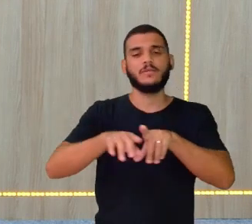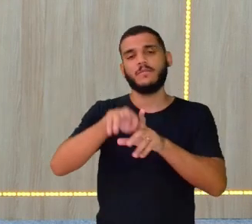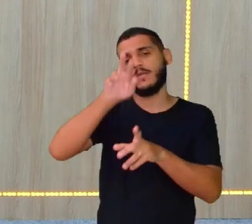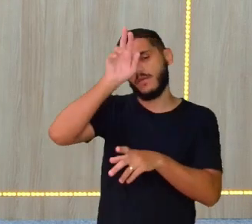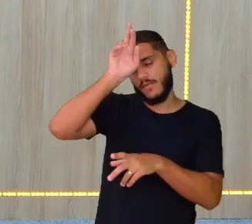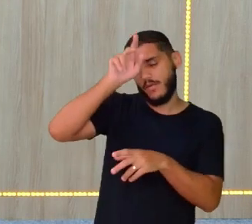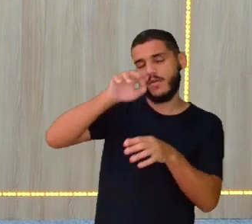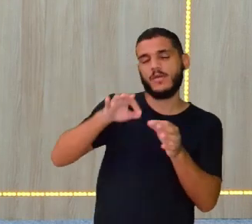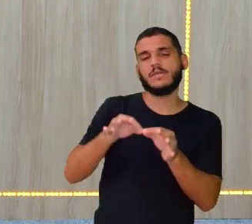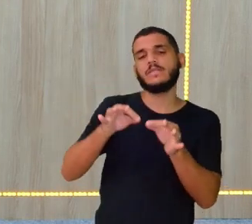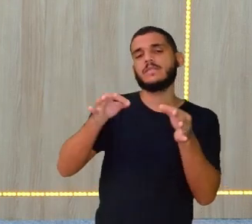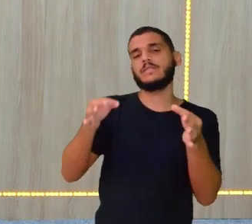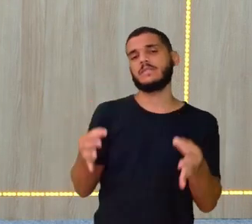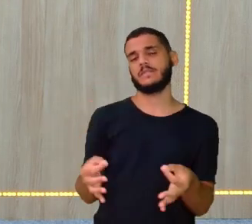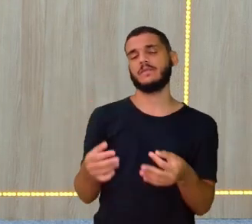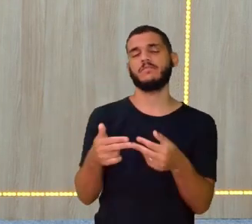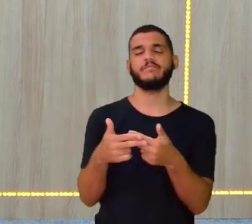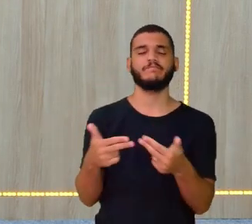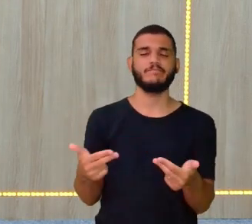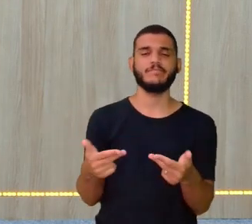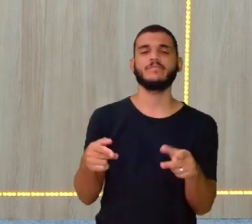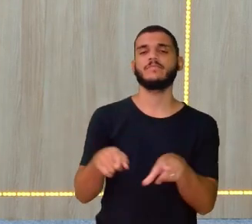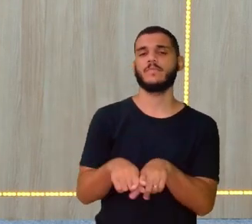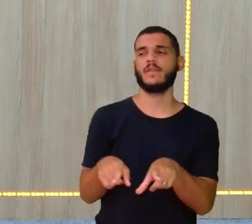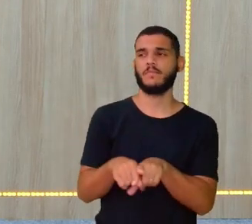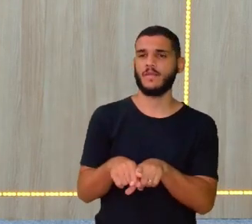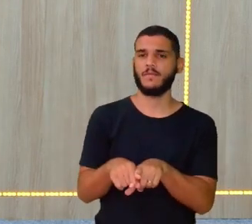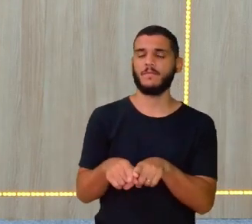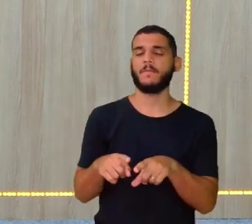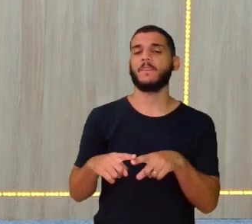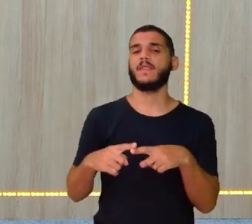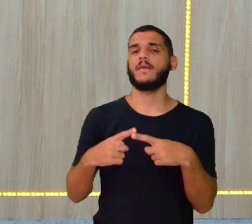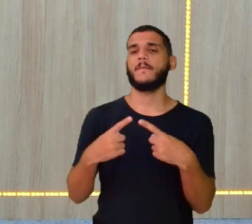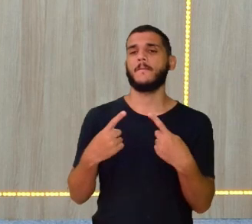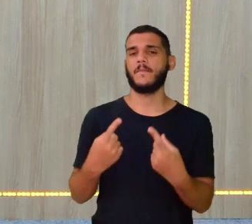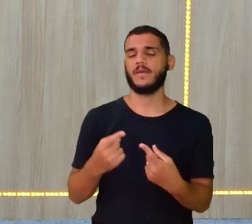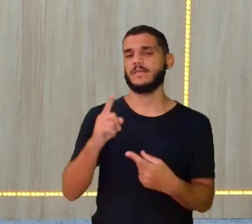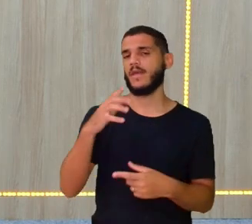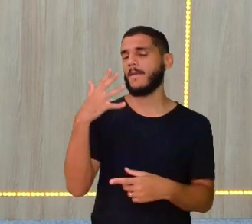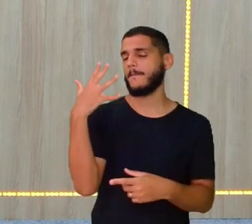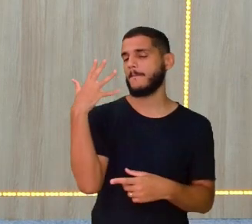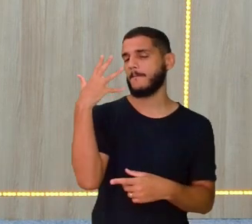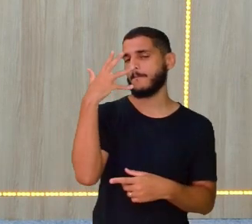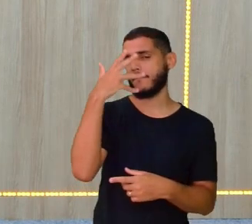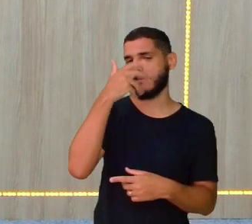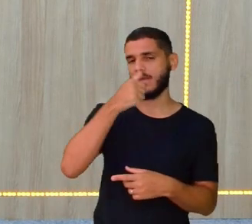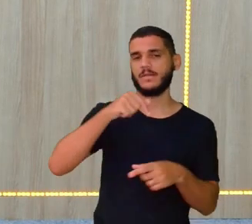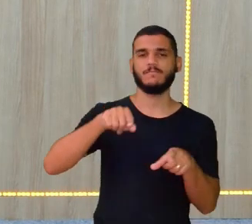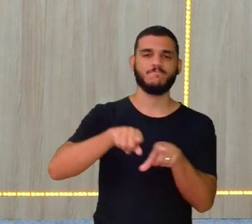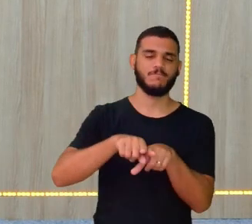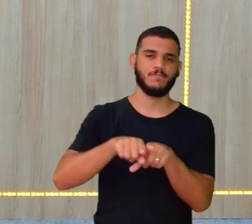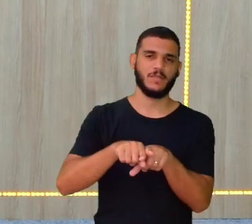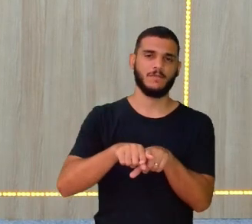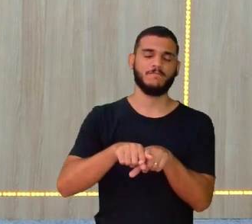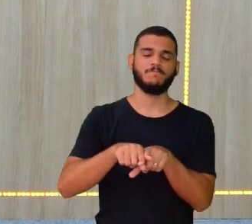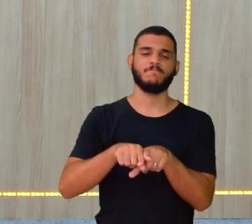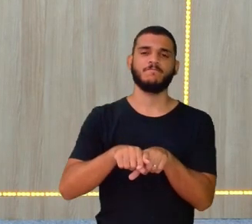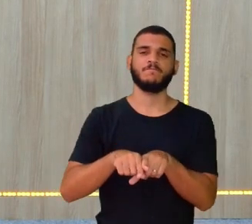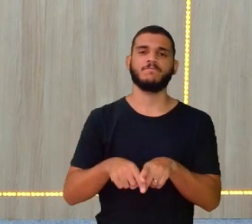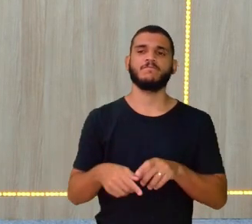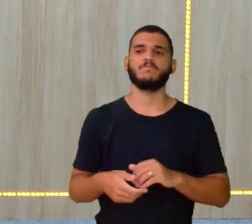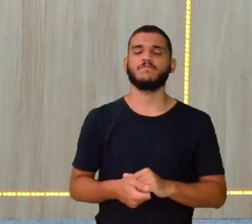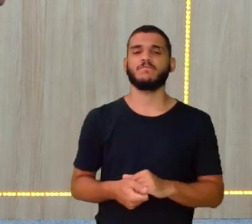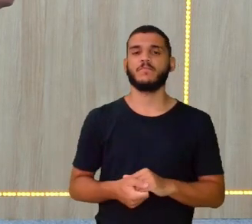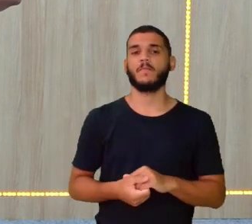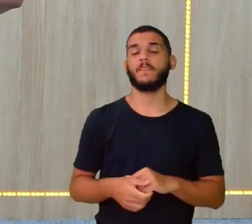coisas simples, de coisas que são simples, mas são belas ao mesmo tempo. E aí,